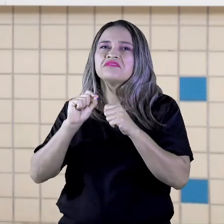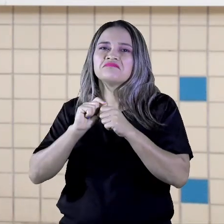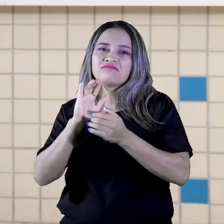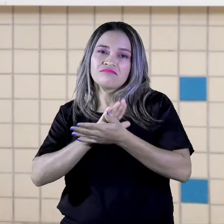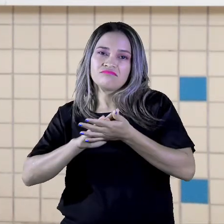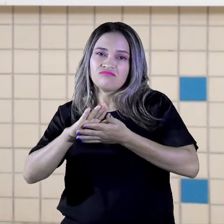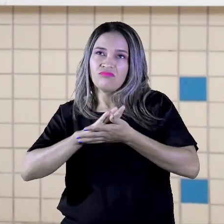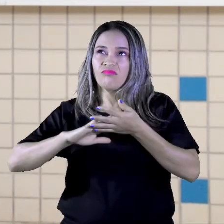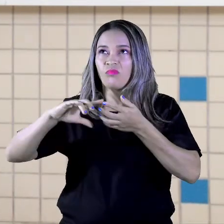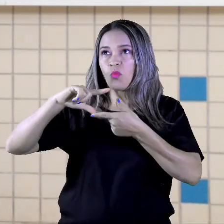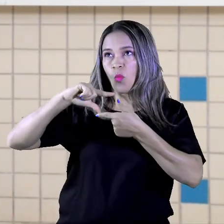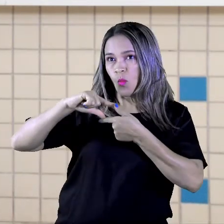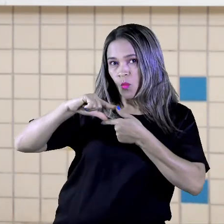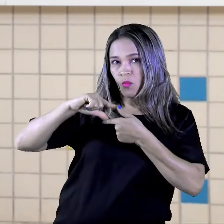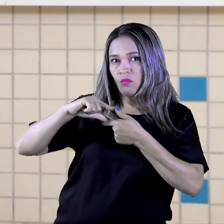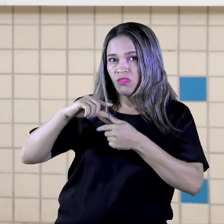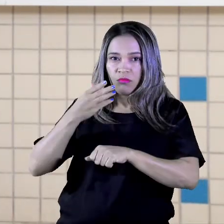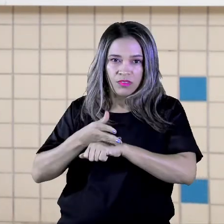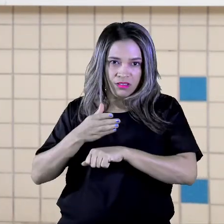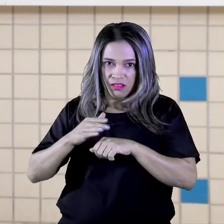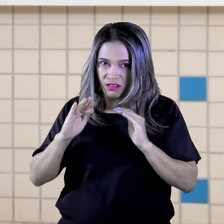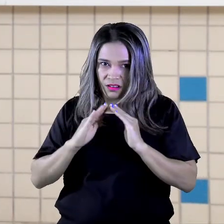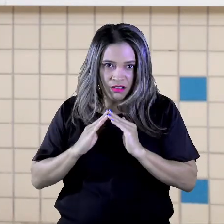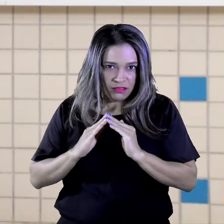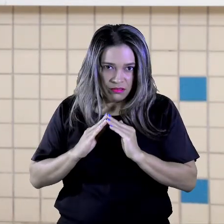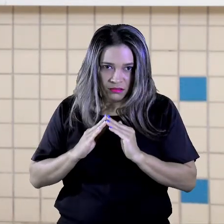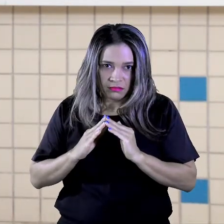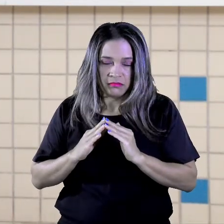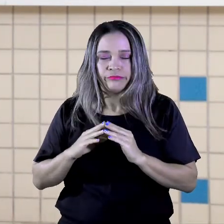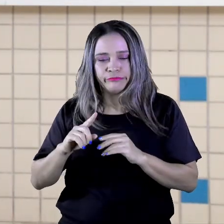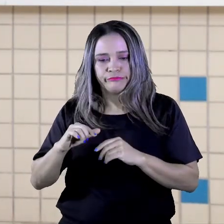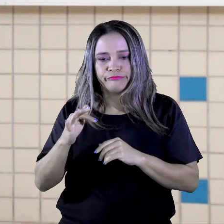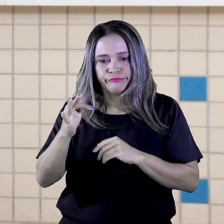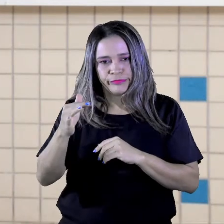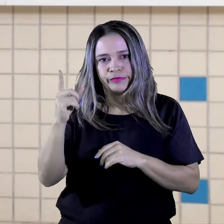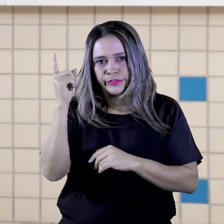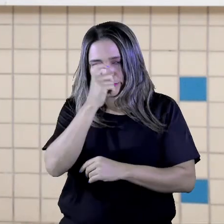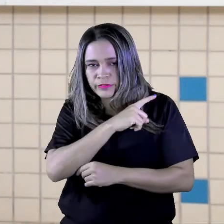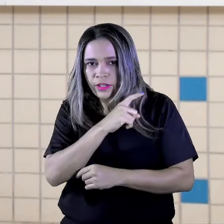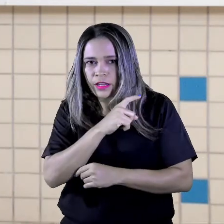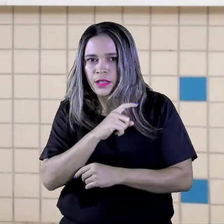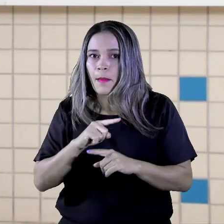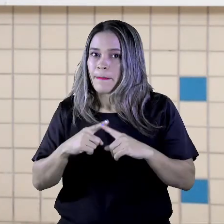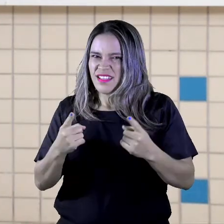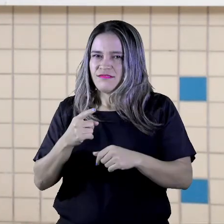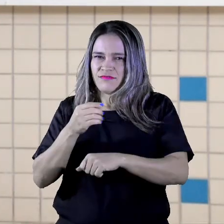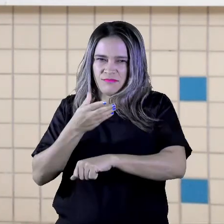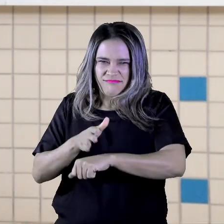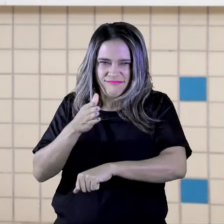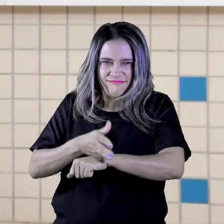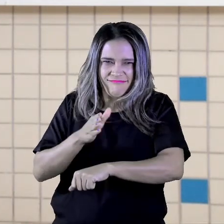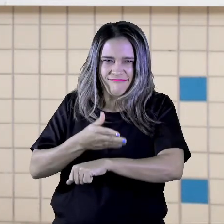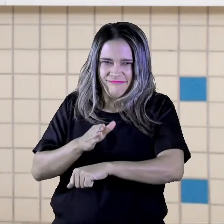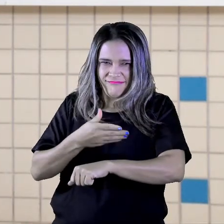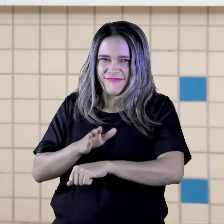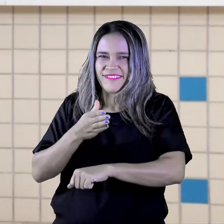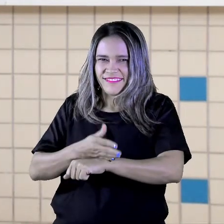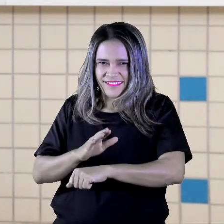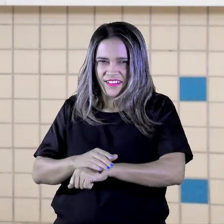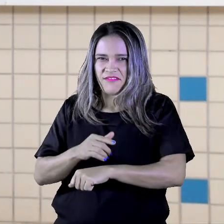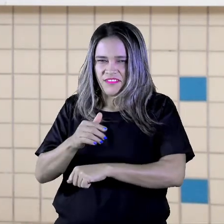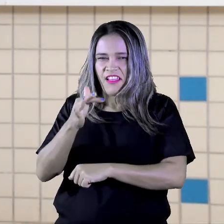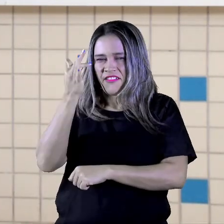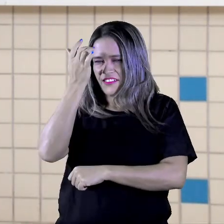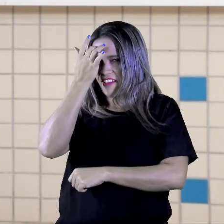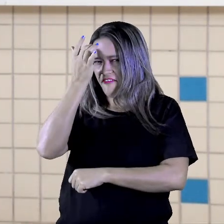o exercício, se não praticar em casa, provavelmente você vai ter dificuldade. Mas se você praticar, você vai ver que vai se tornar